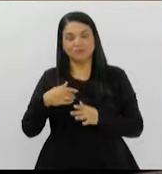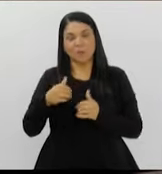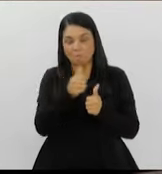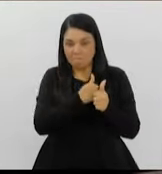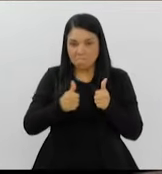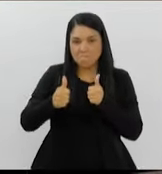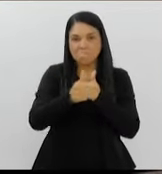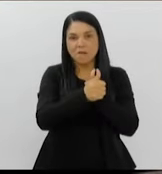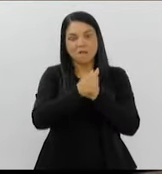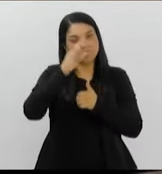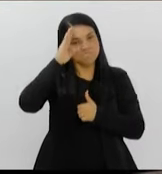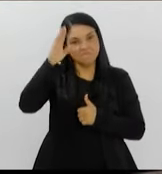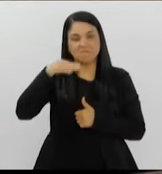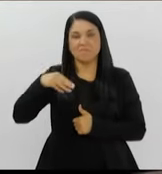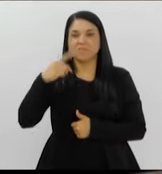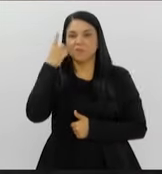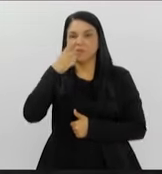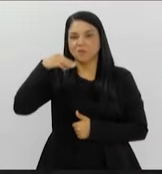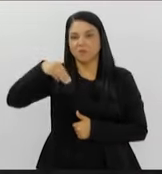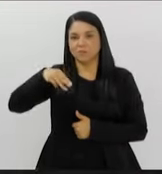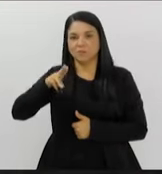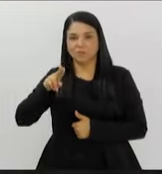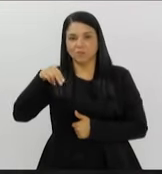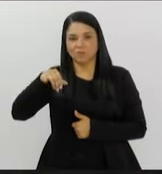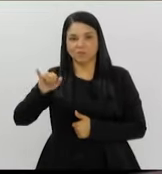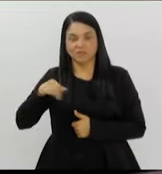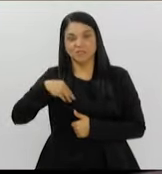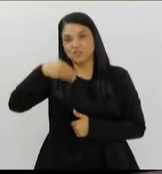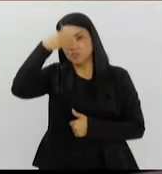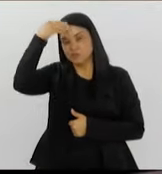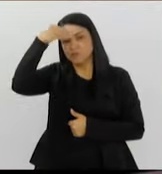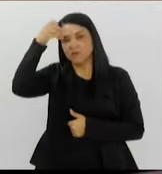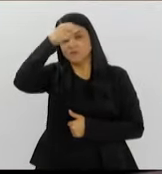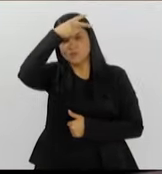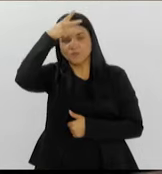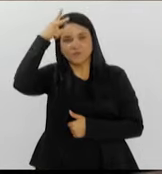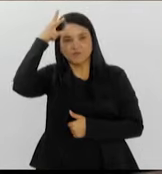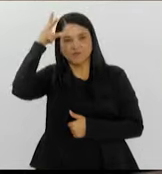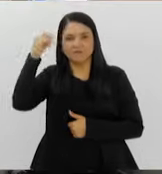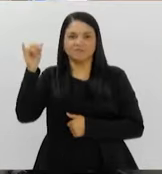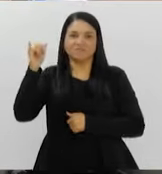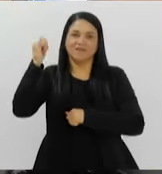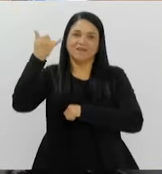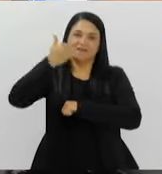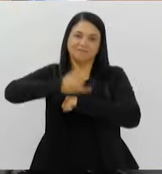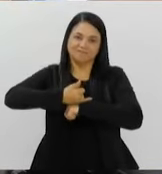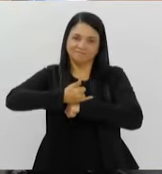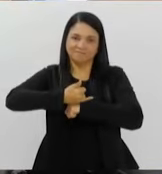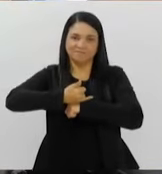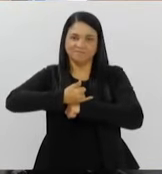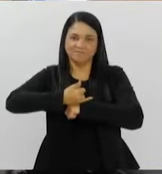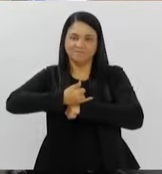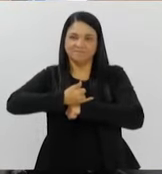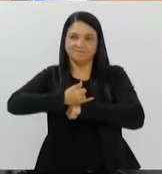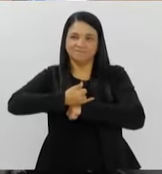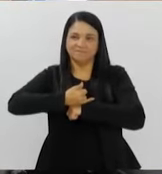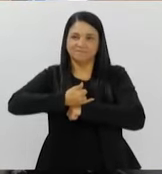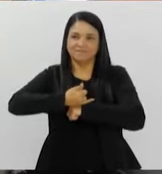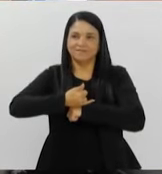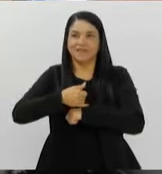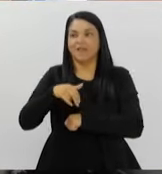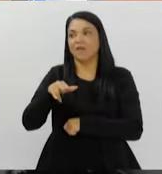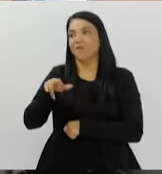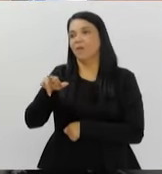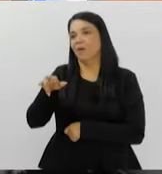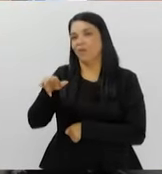prioridade absoluta para o deputado Munir. Perfeito. Que é sobrinho do prefeito de Volta Redonda. Irmão, hein, irmão.